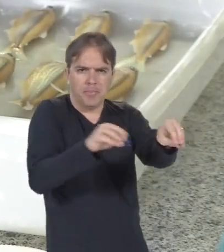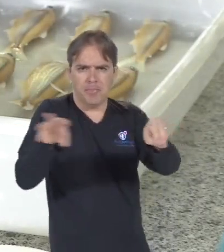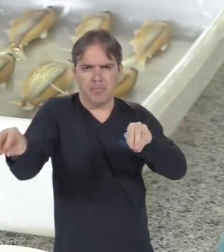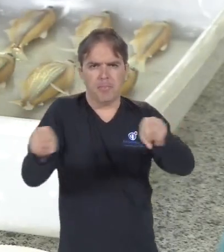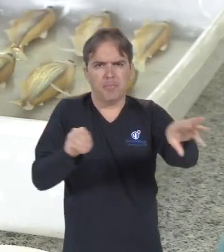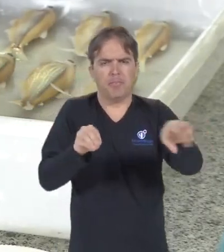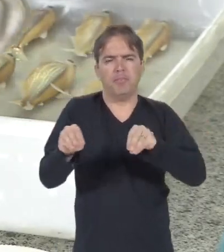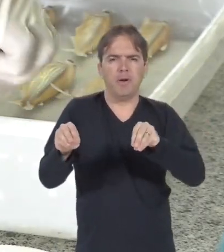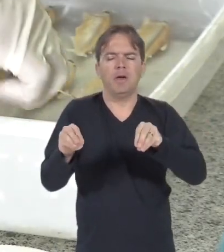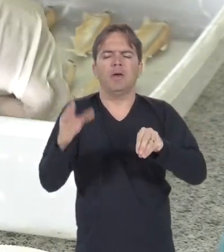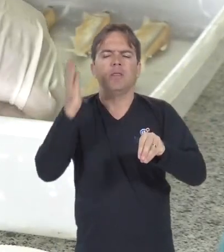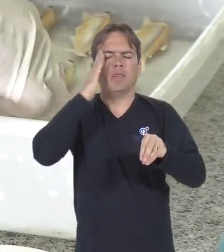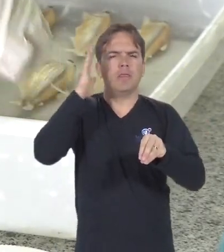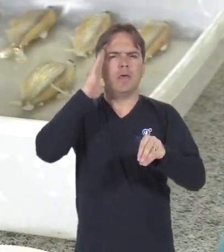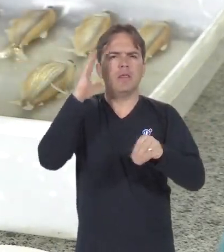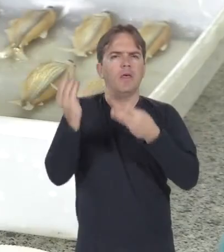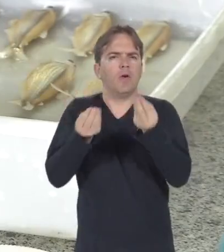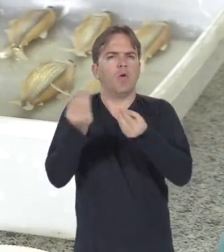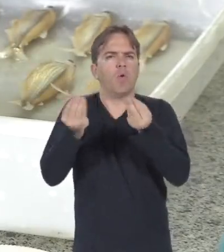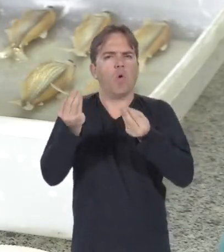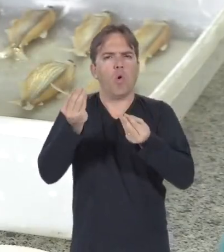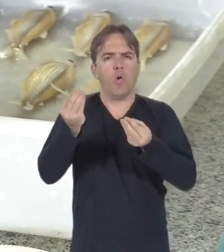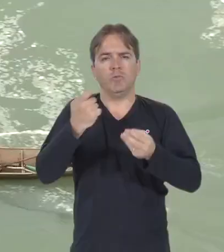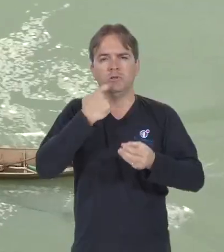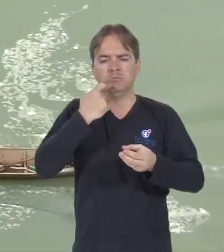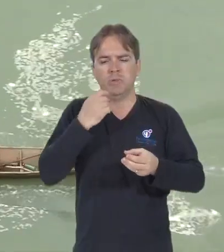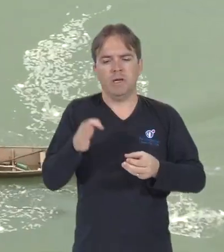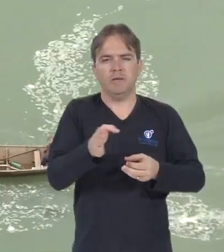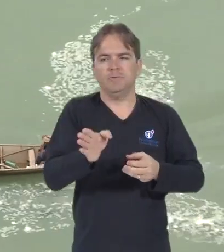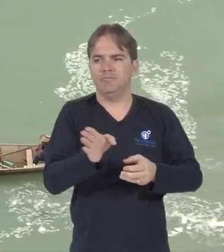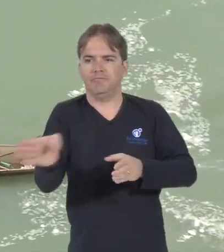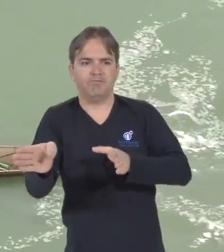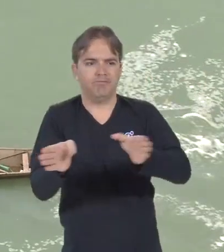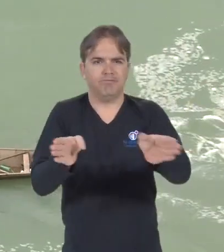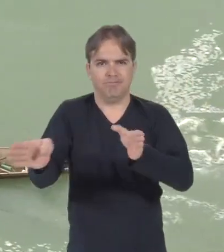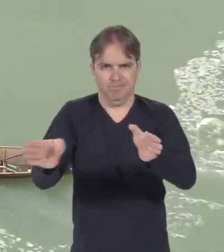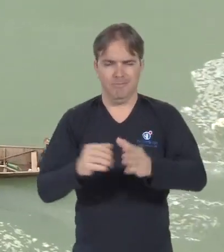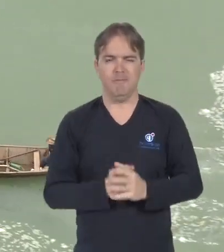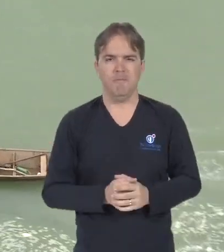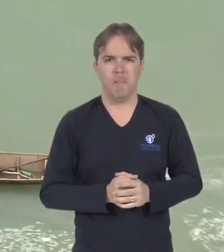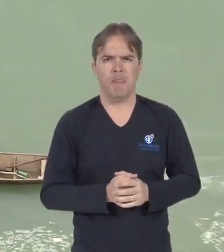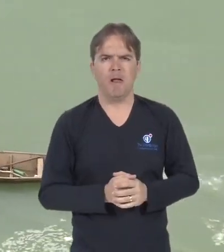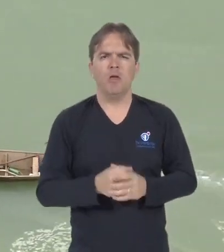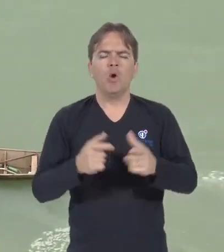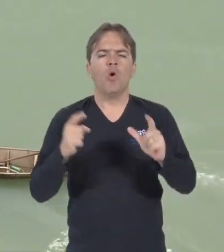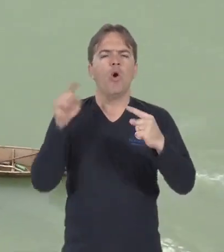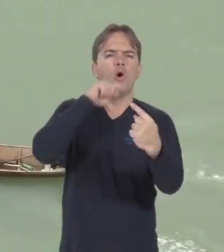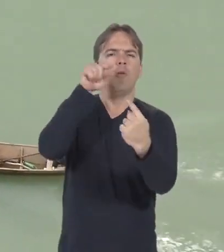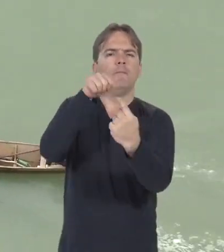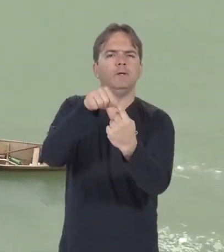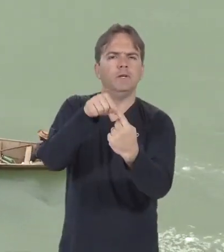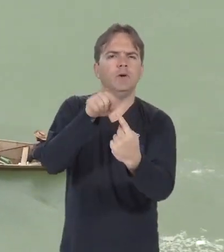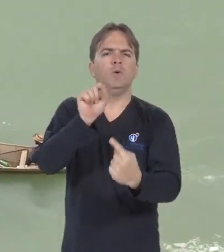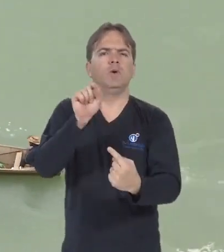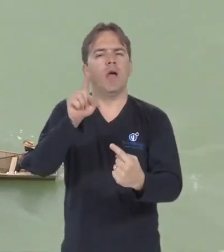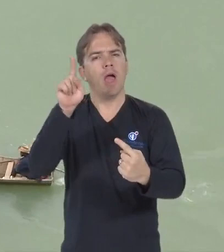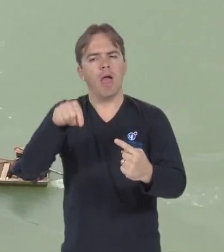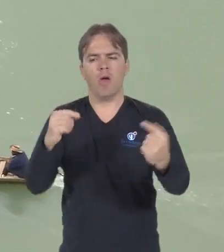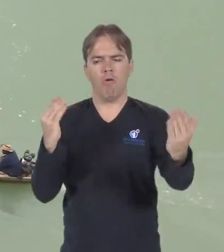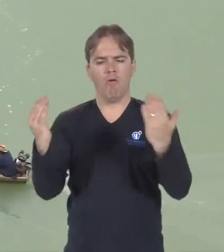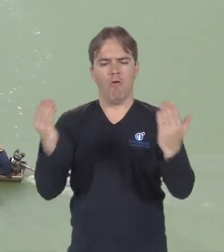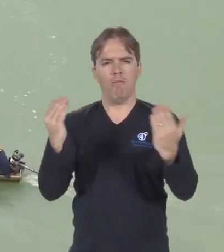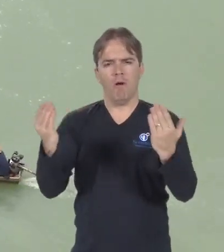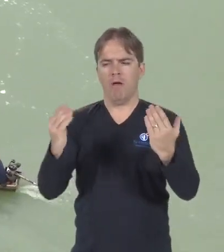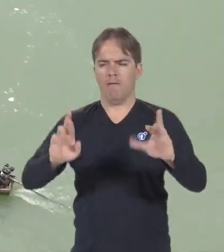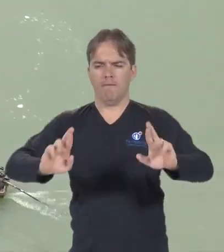para entender como funciona essa dinâmica de peixes. O objetivo é comparar a diversidade